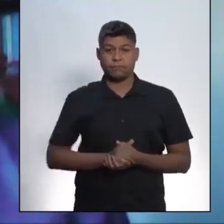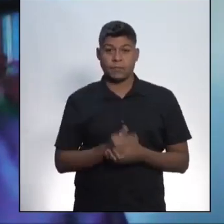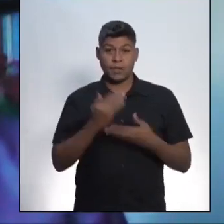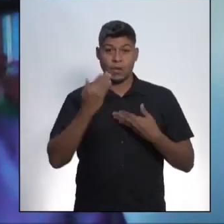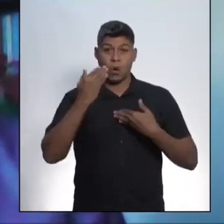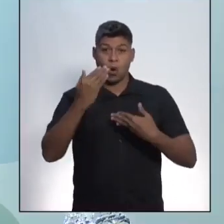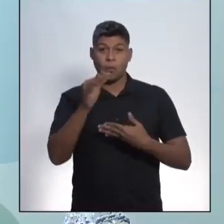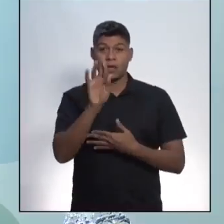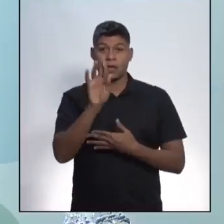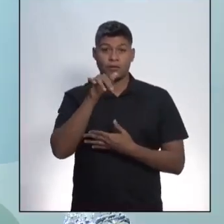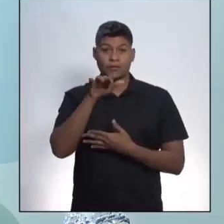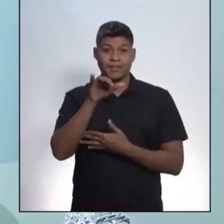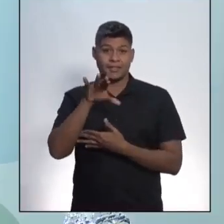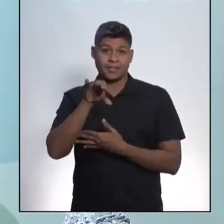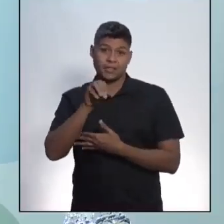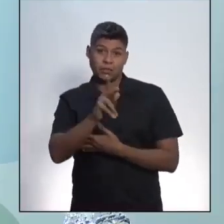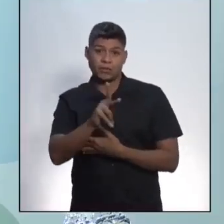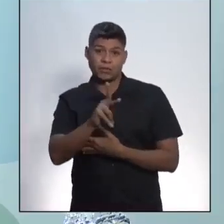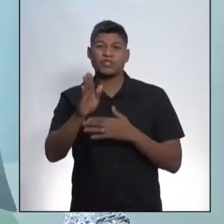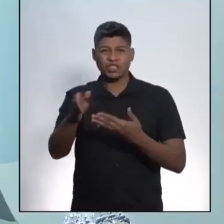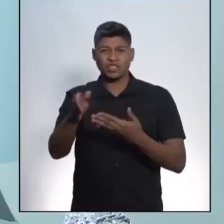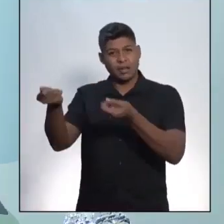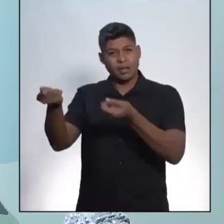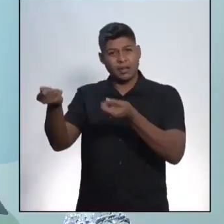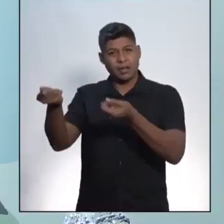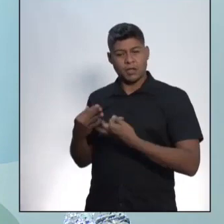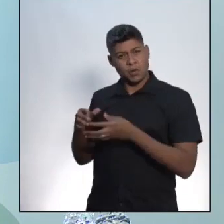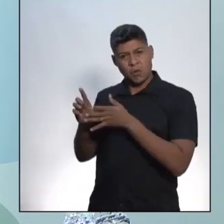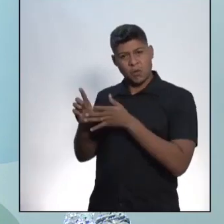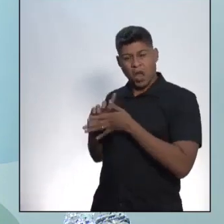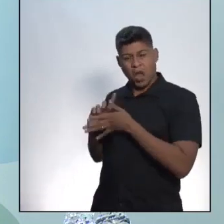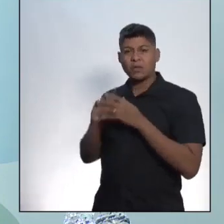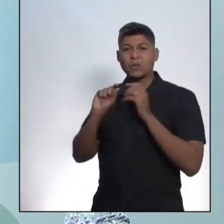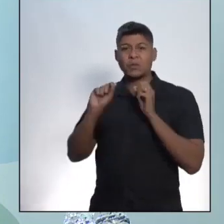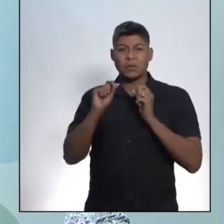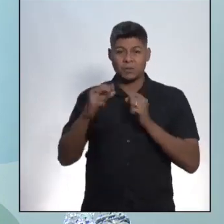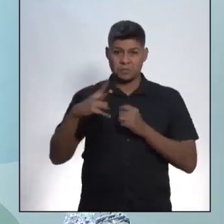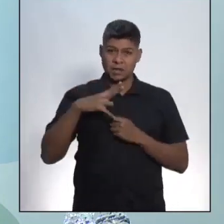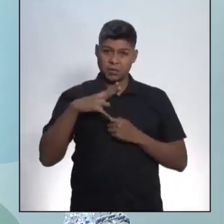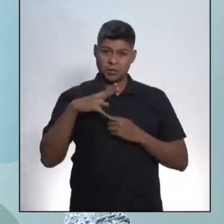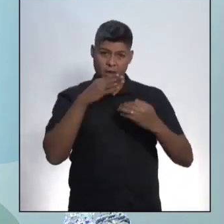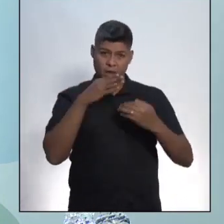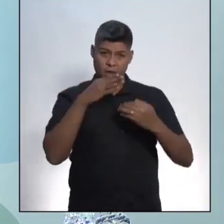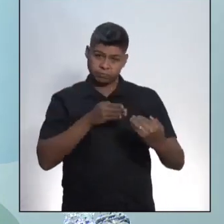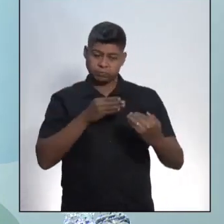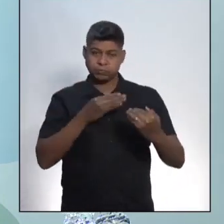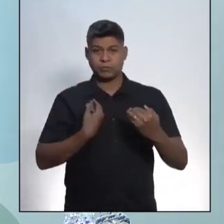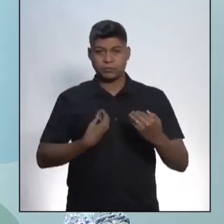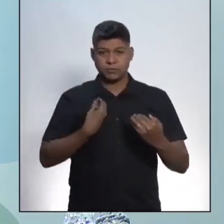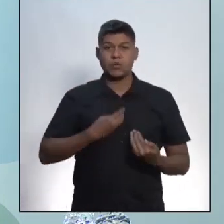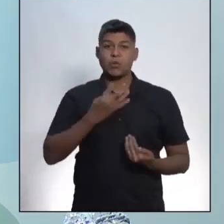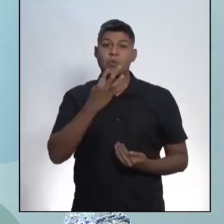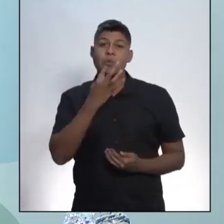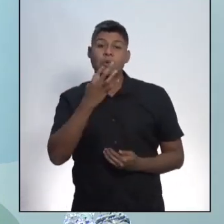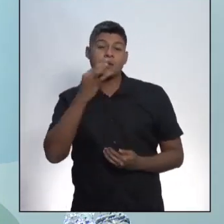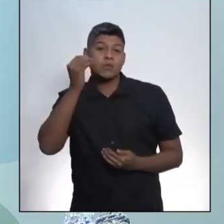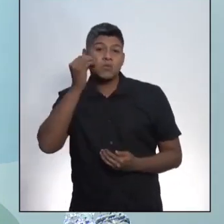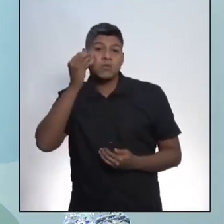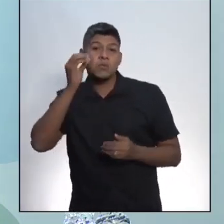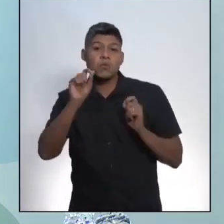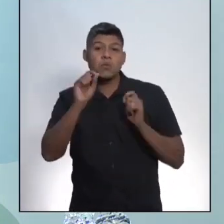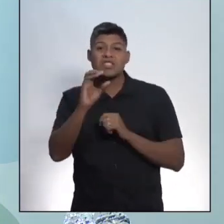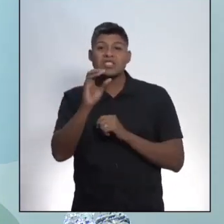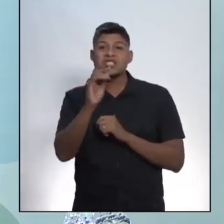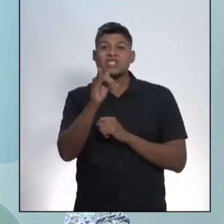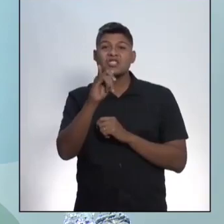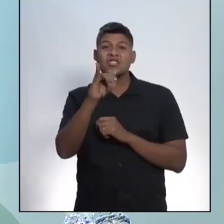Obrigado, Francisco. Francisco já tinha me dito em privado que ele se reconhece mais sendo chamado de